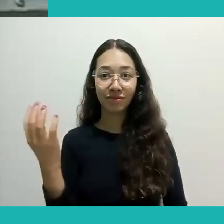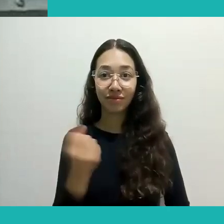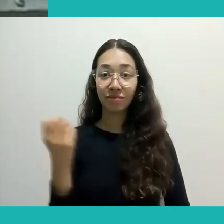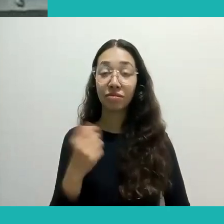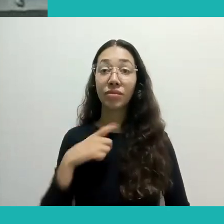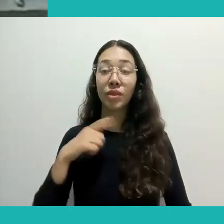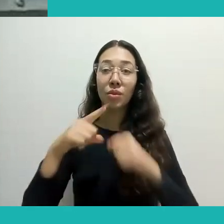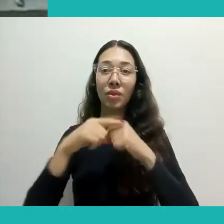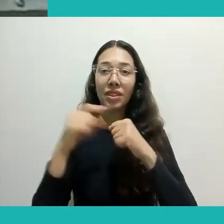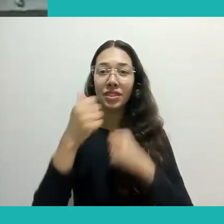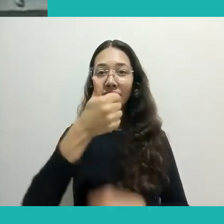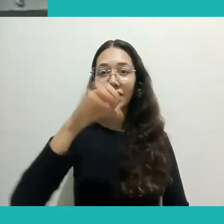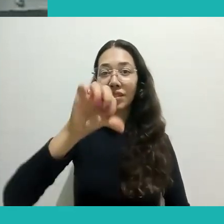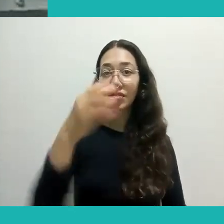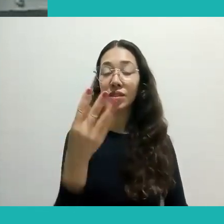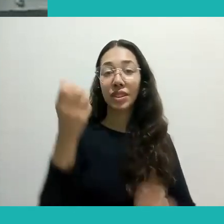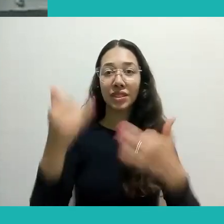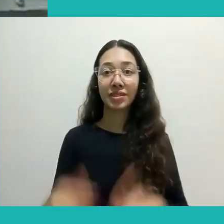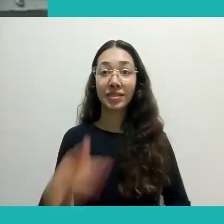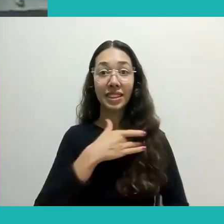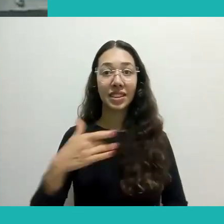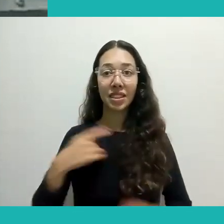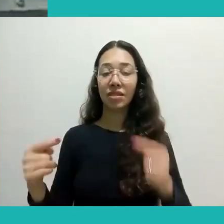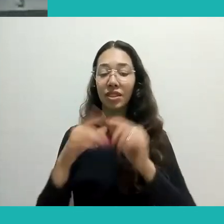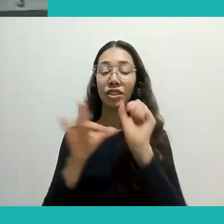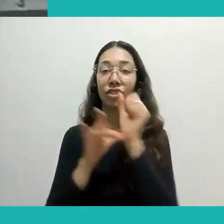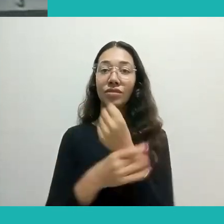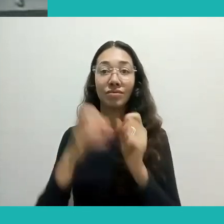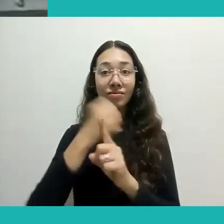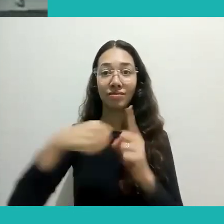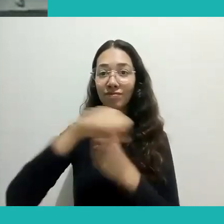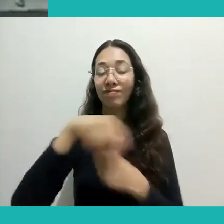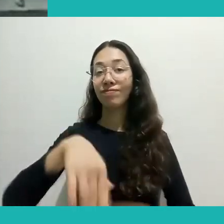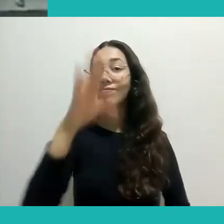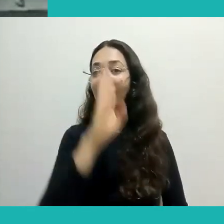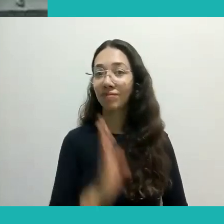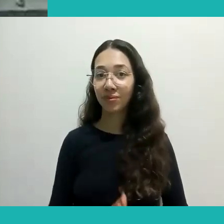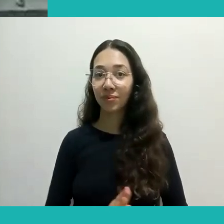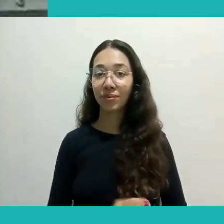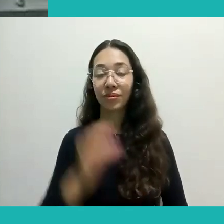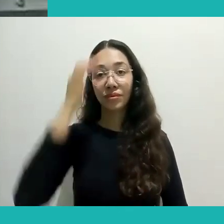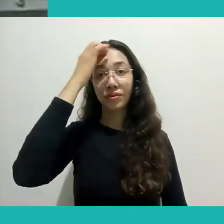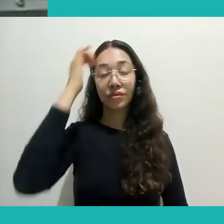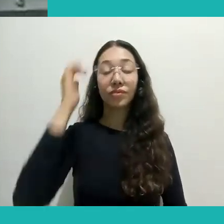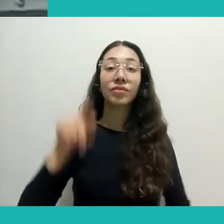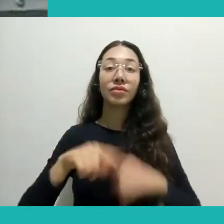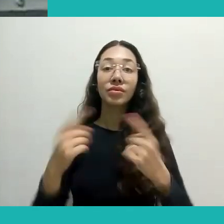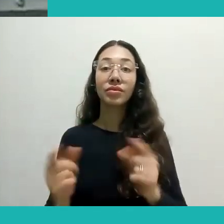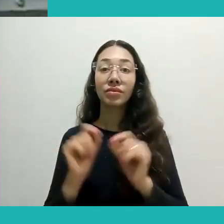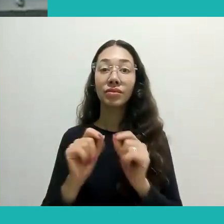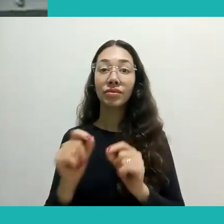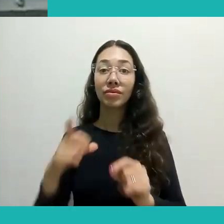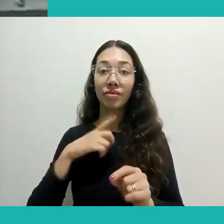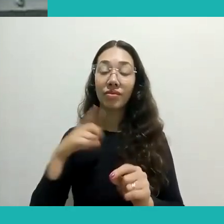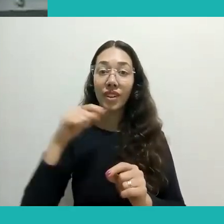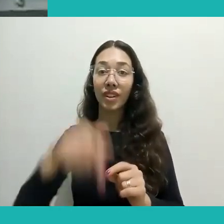Carta coloca a saúde como parte da Seguridade Social brasileira. Tá? Então, nós temos essa alíquota em